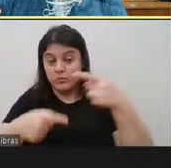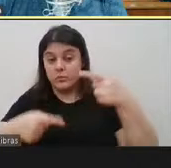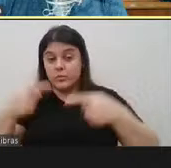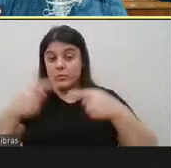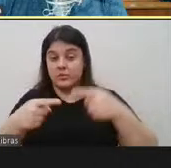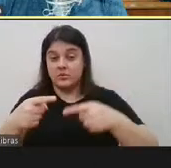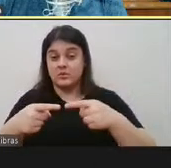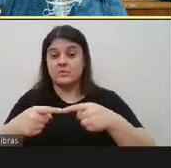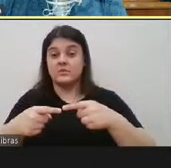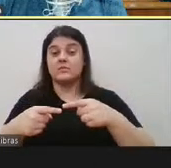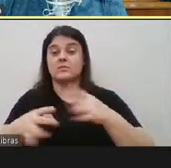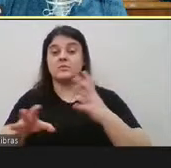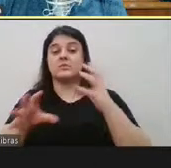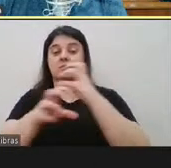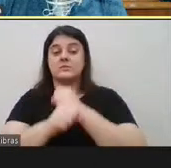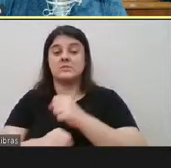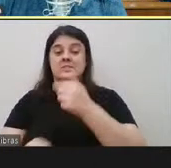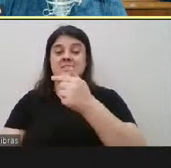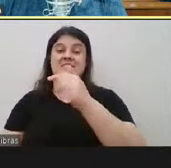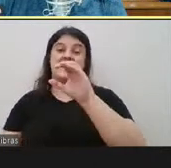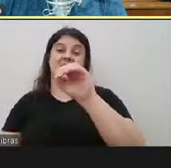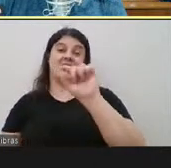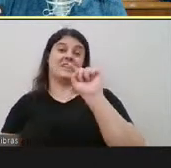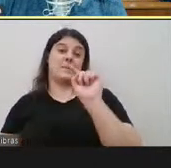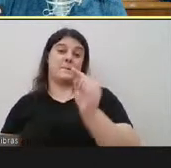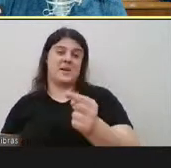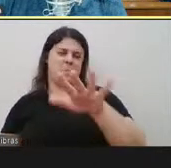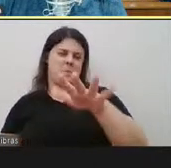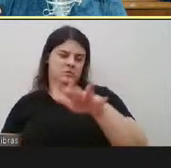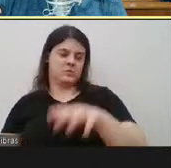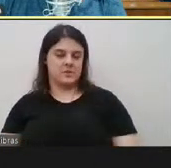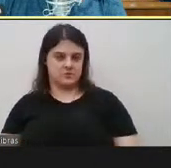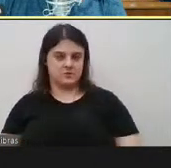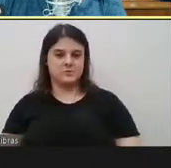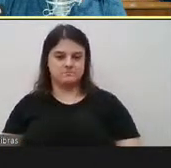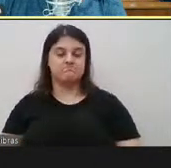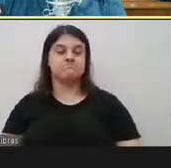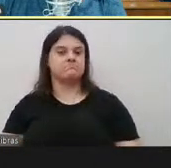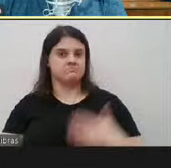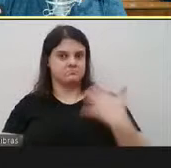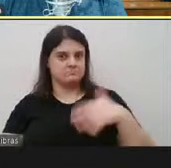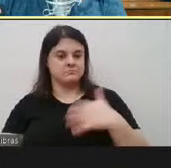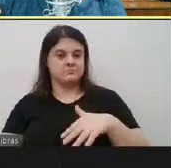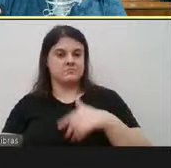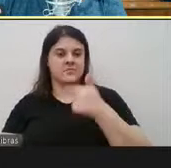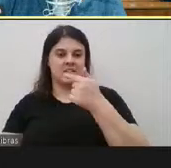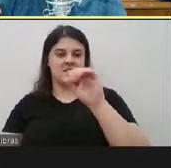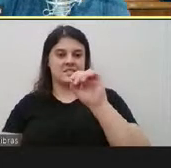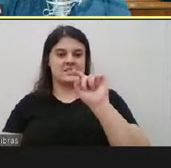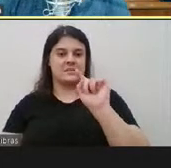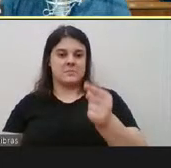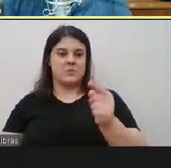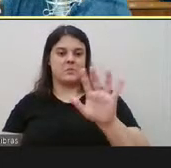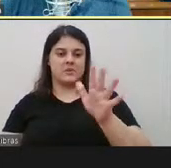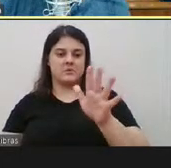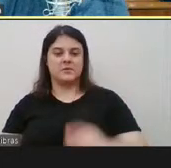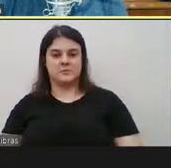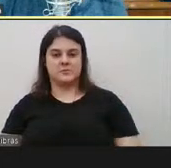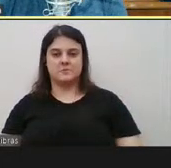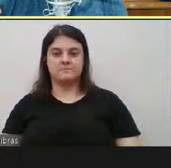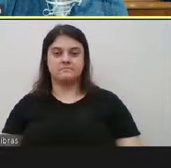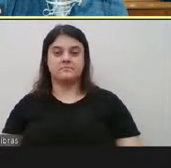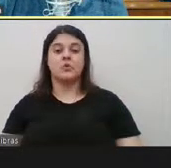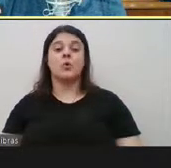nós estamos falando hein Ah tá mil brasileiros né aproximadamente né 70 mil os mandamentos 70.000 brasileiros